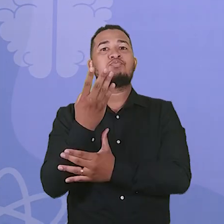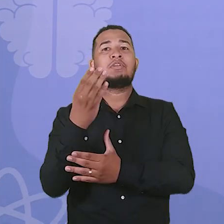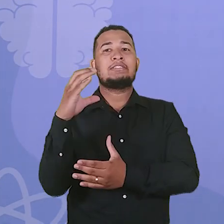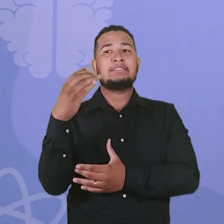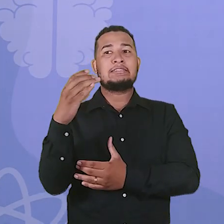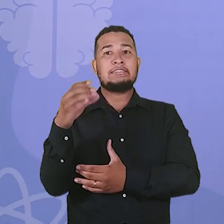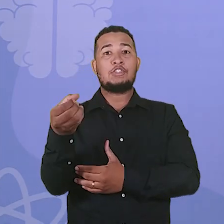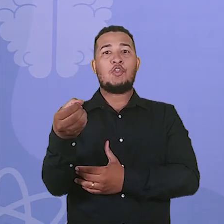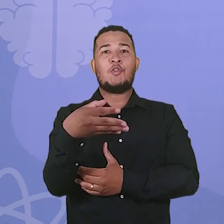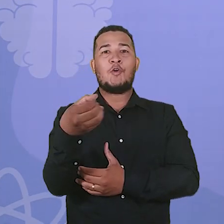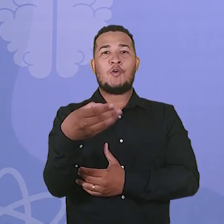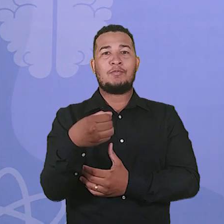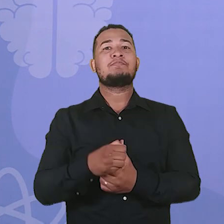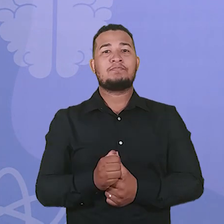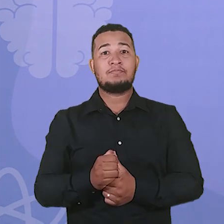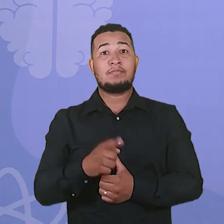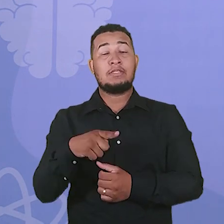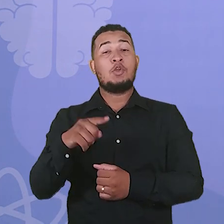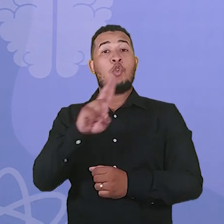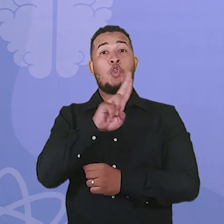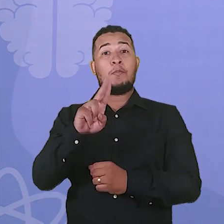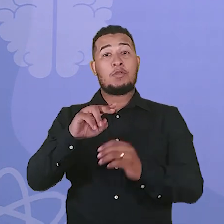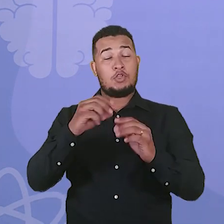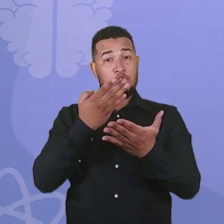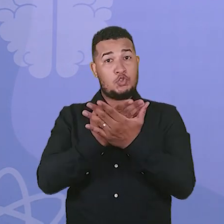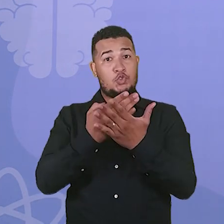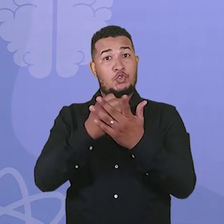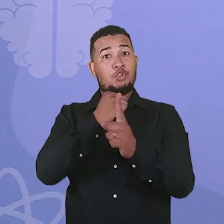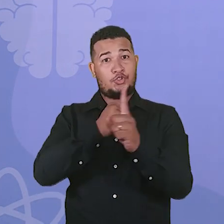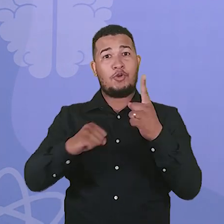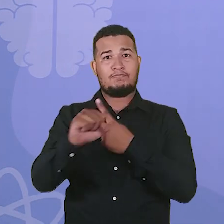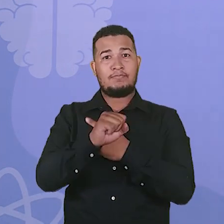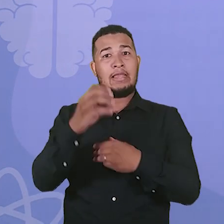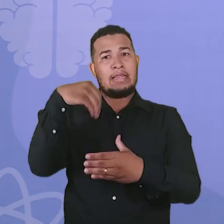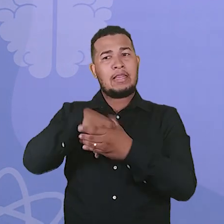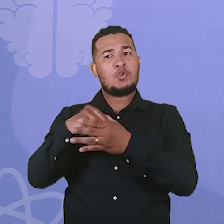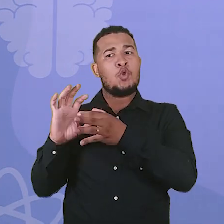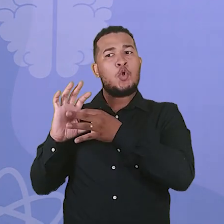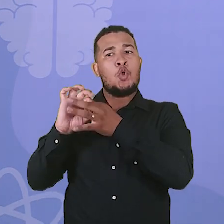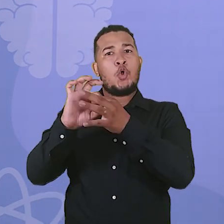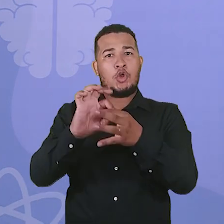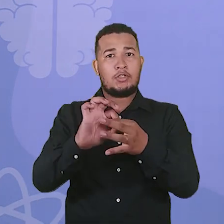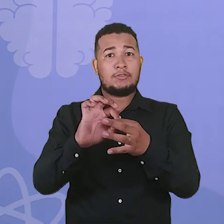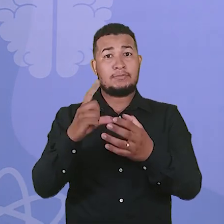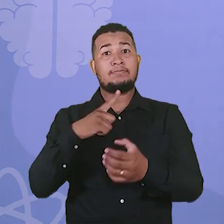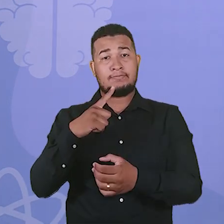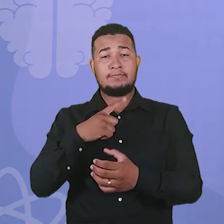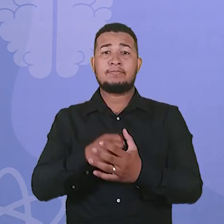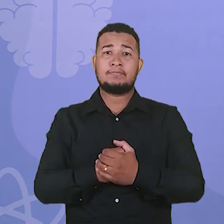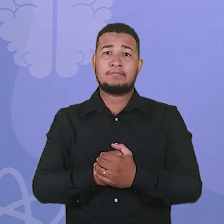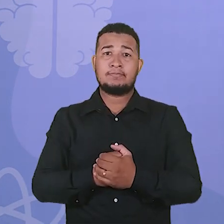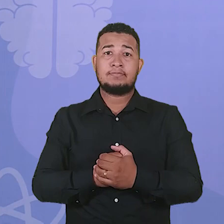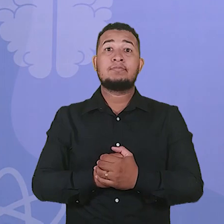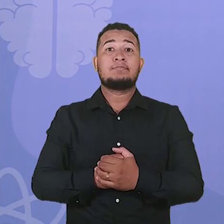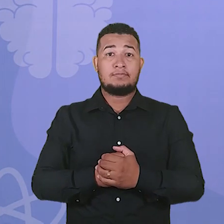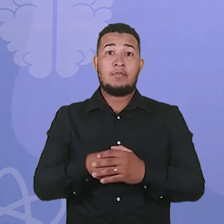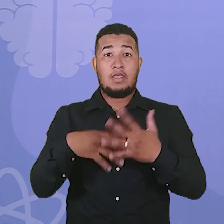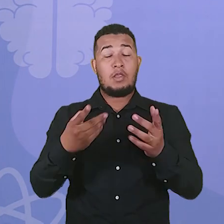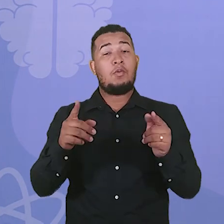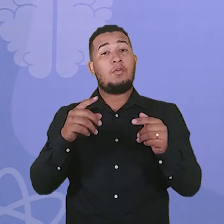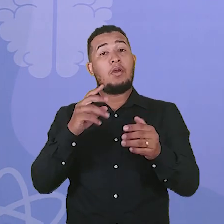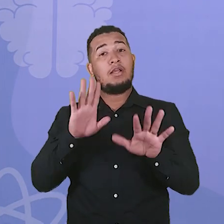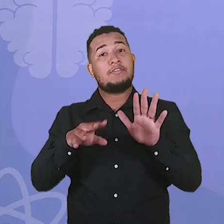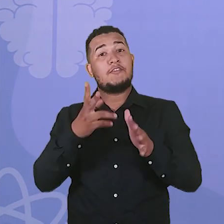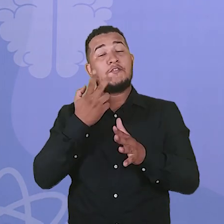nova ciência, uma ciência social chamada sociologia e o contexto que essa ciência aparece.